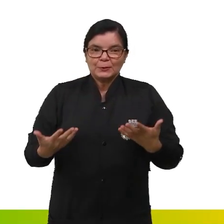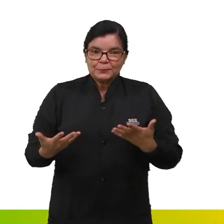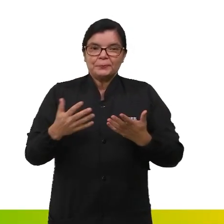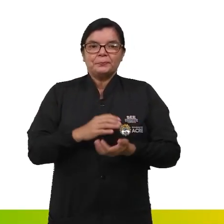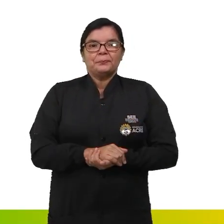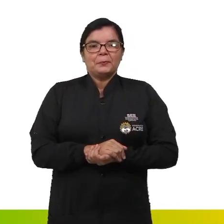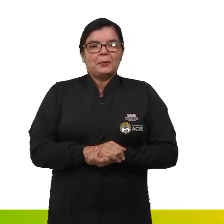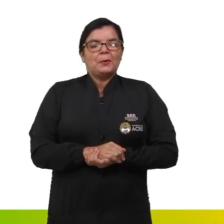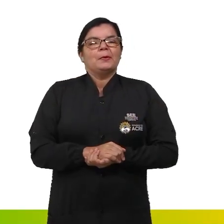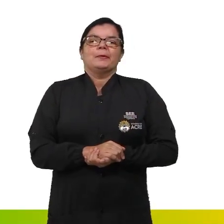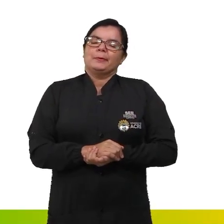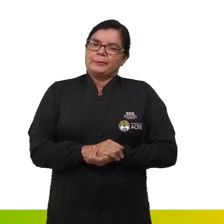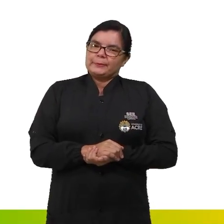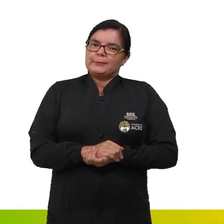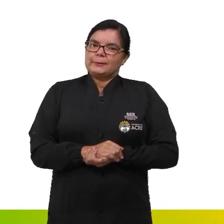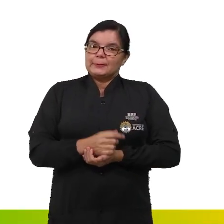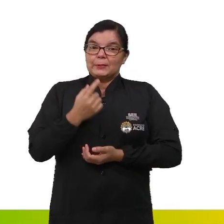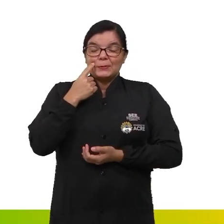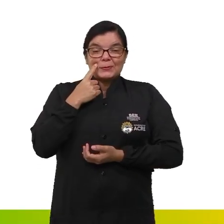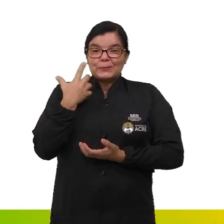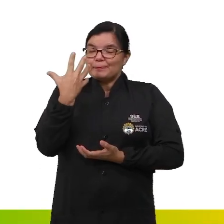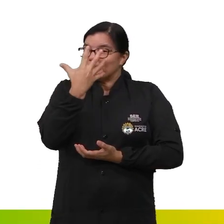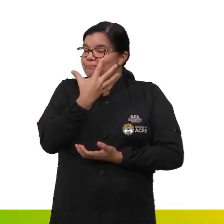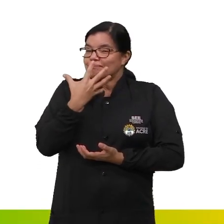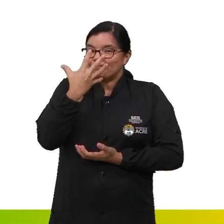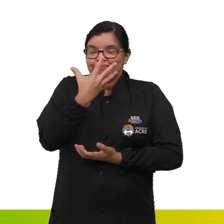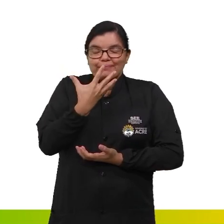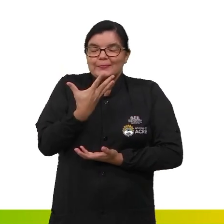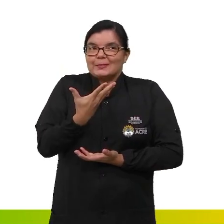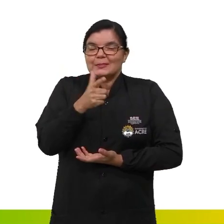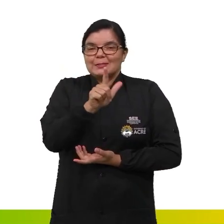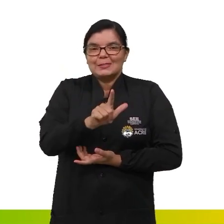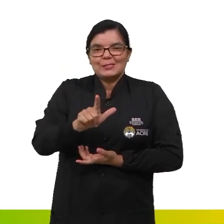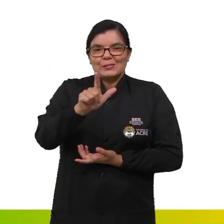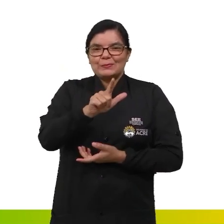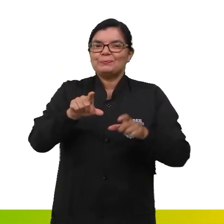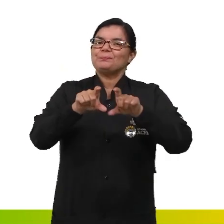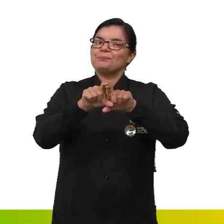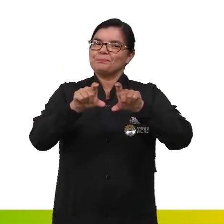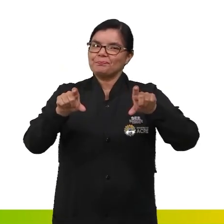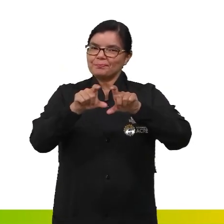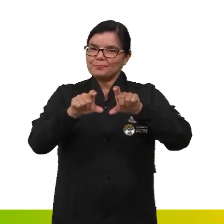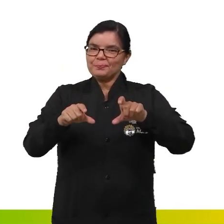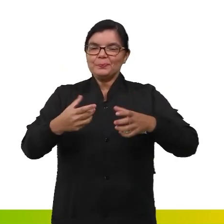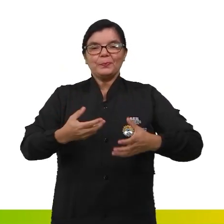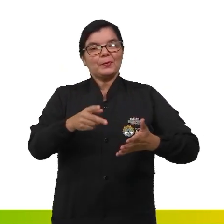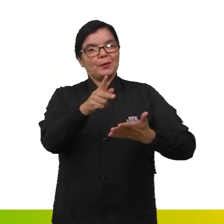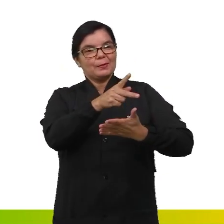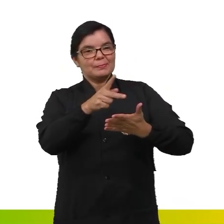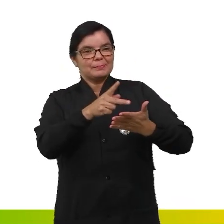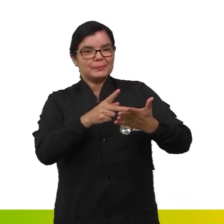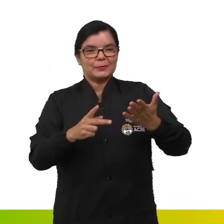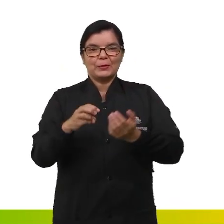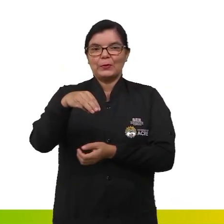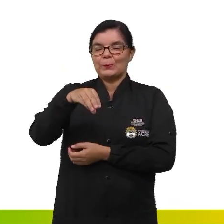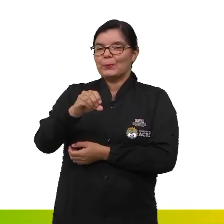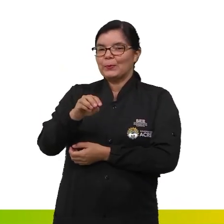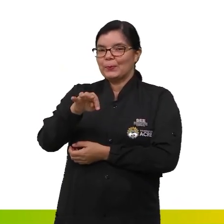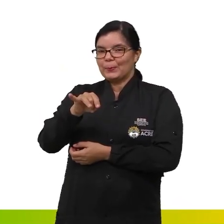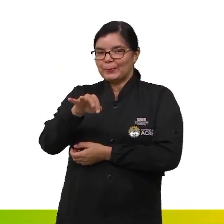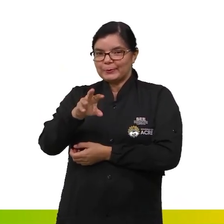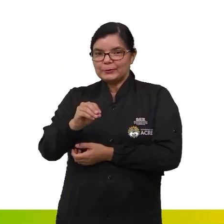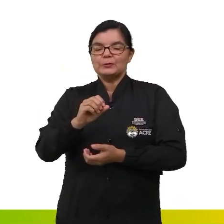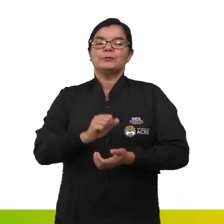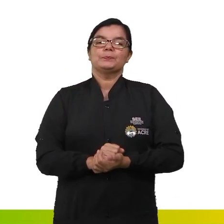desnecessária. Olha só, porque eu sou apaixonada por literatura, eu trouxe um trecho do poema Motivo, de Cecília